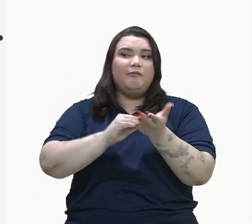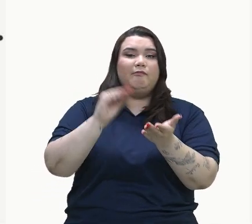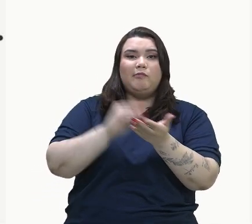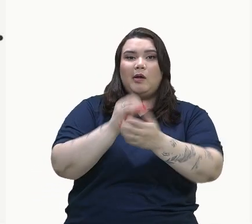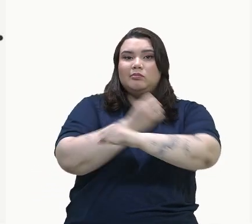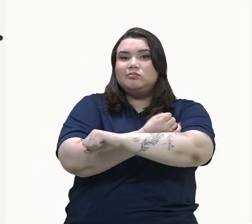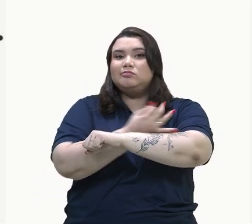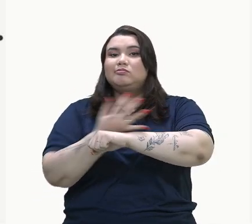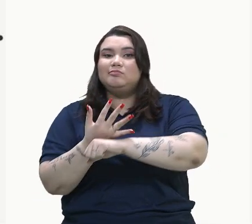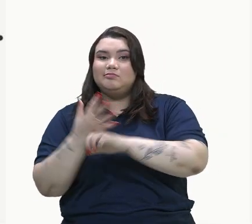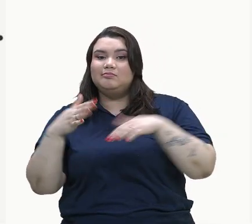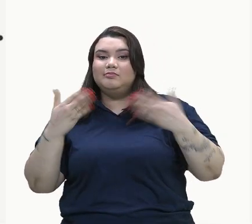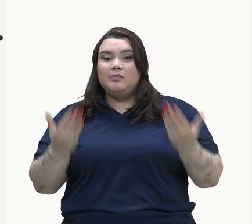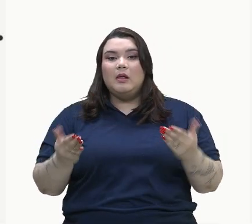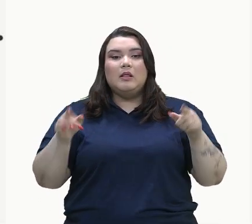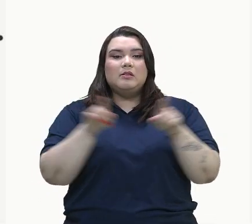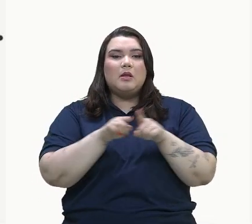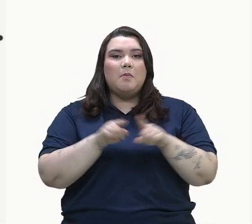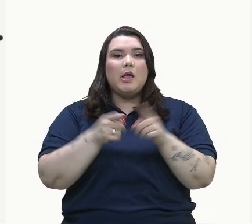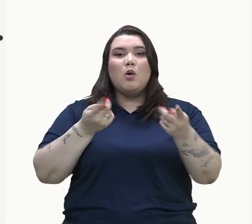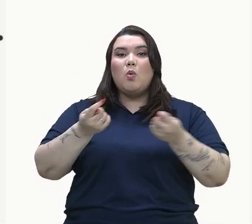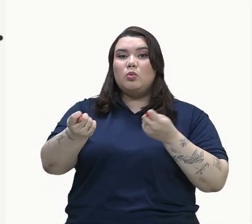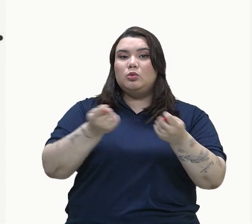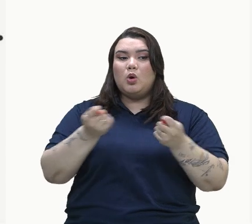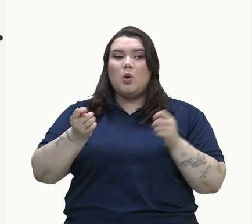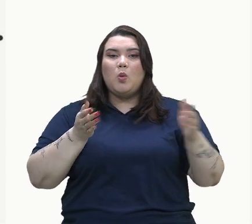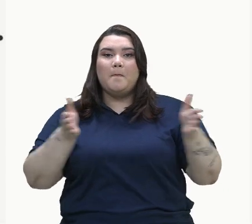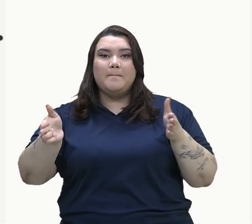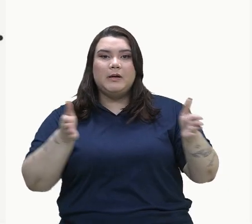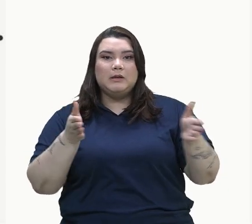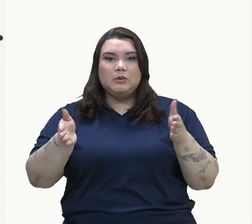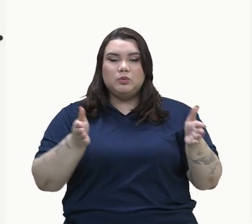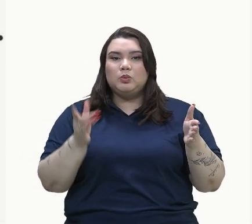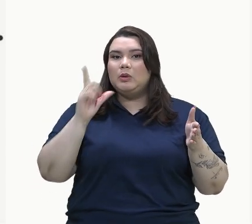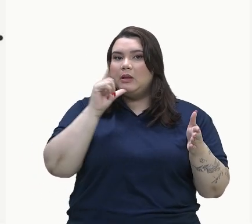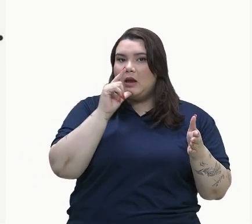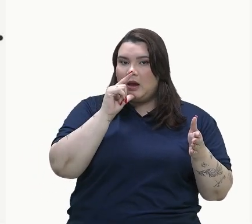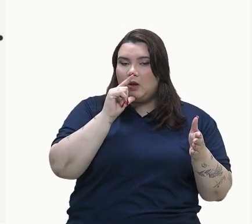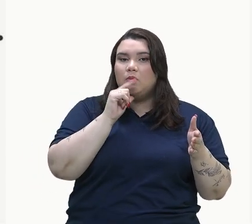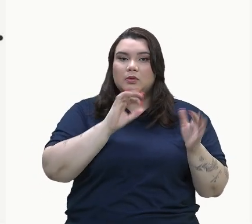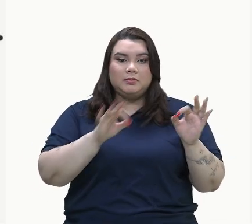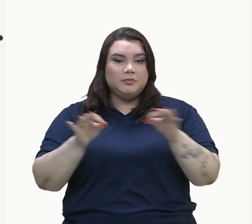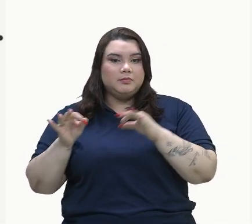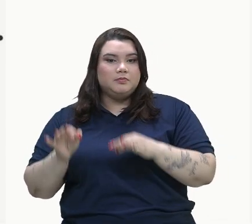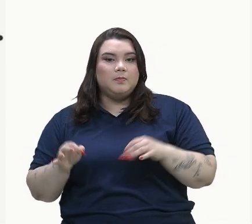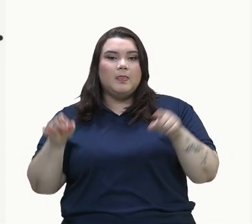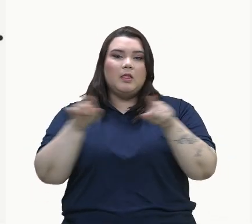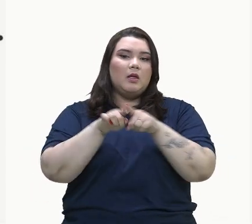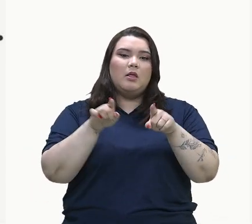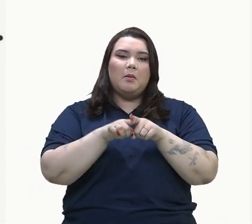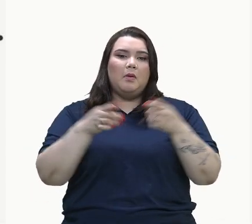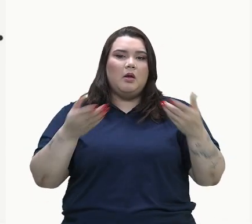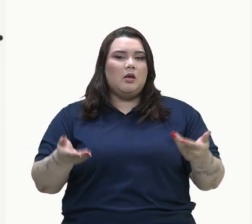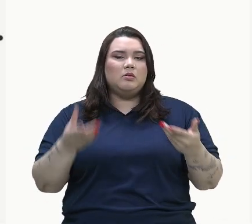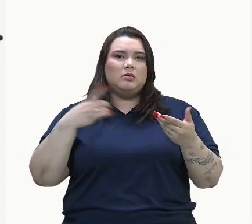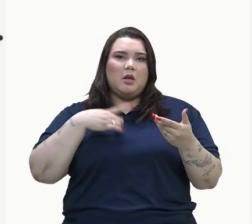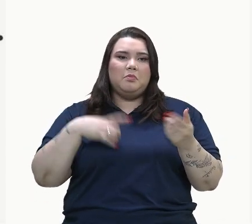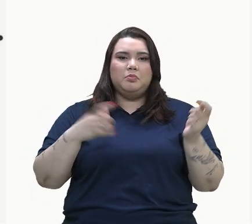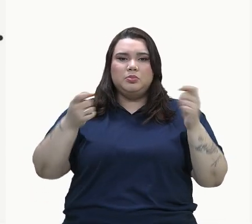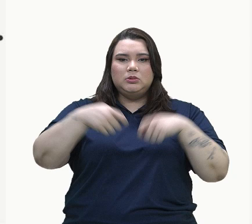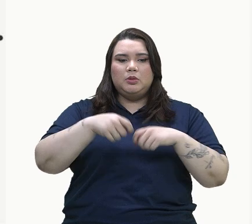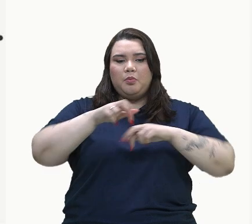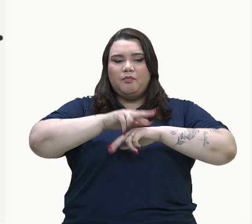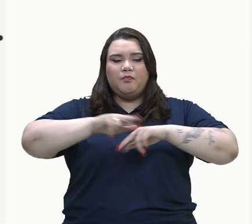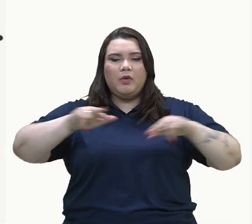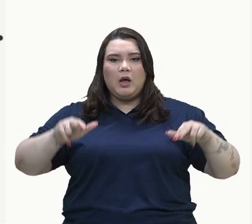regula ali o ciclo da água, certo? Ele serve como habitat, né, para